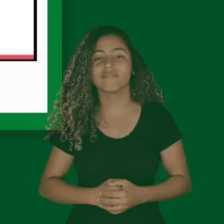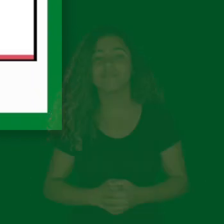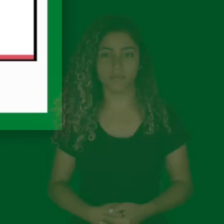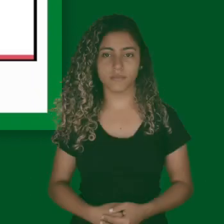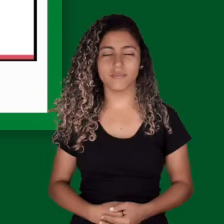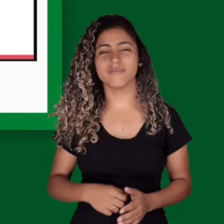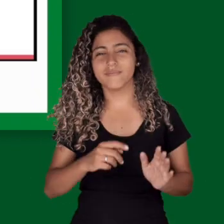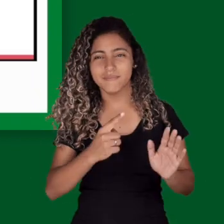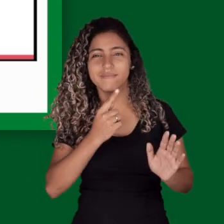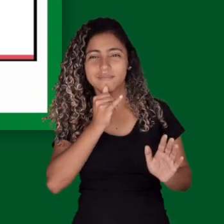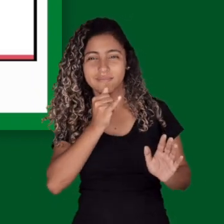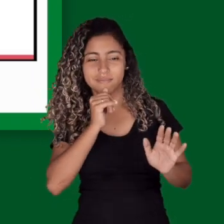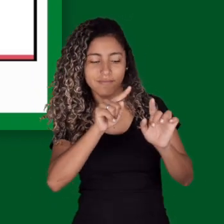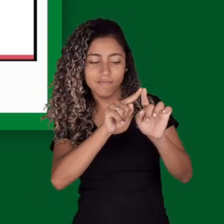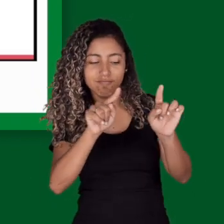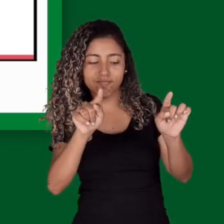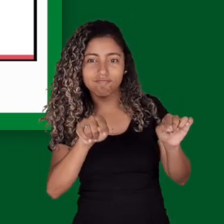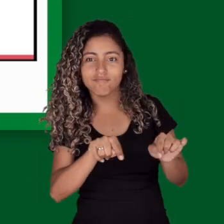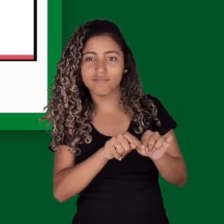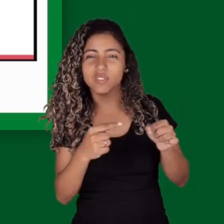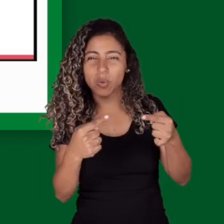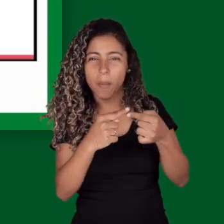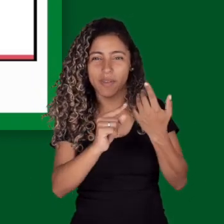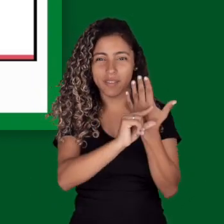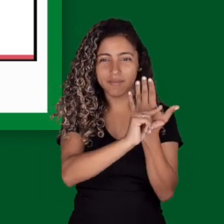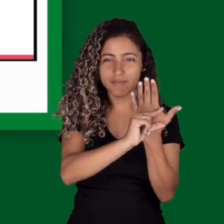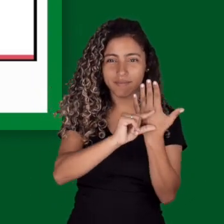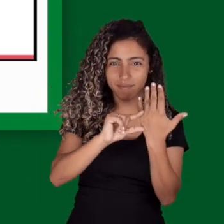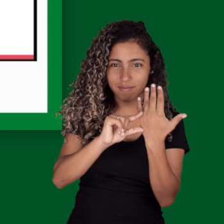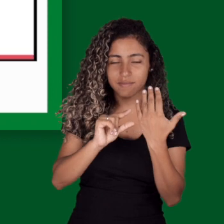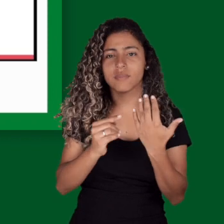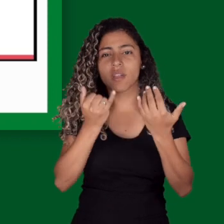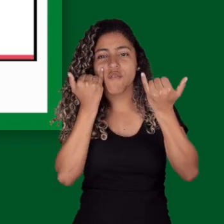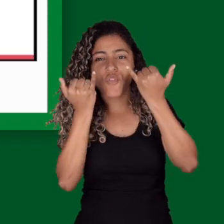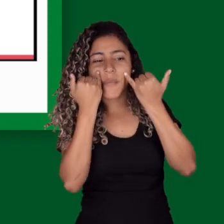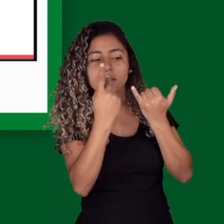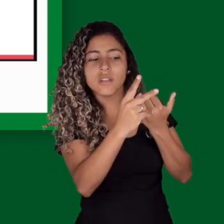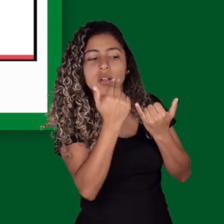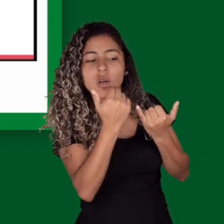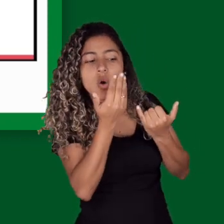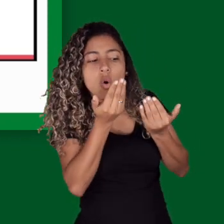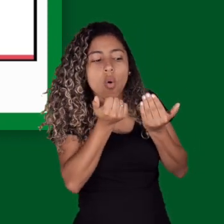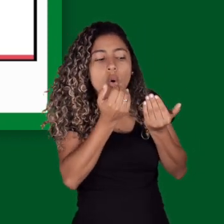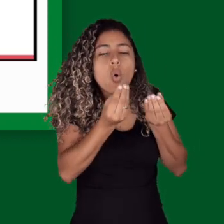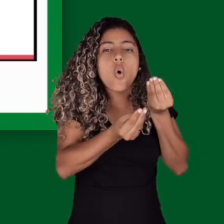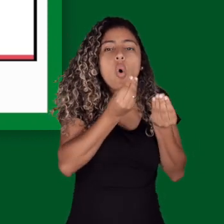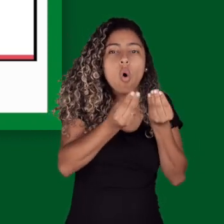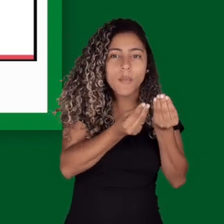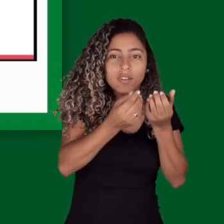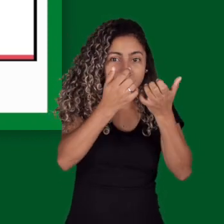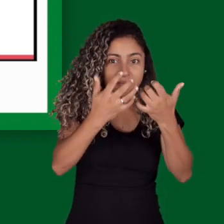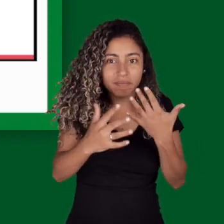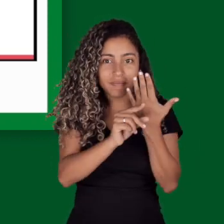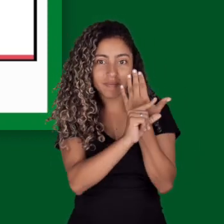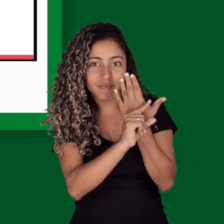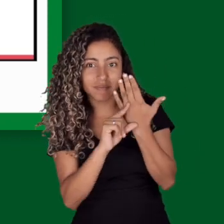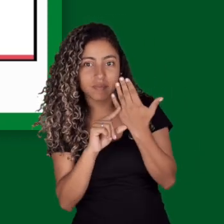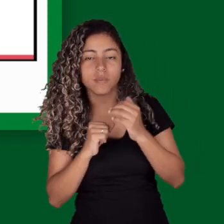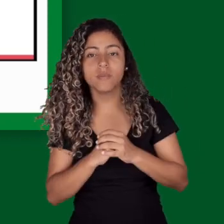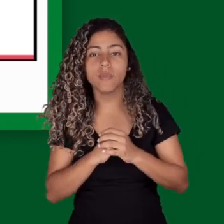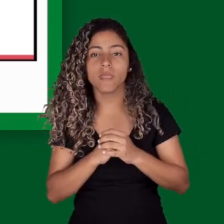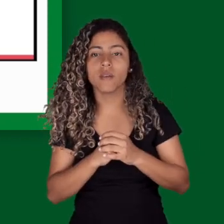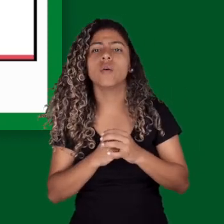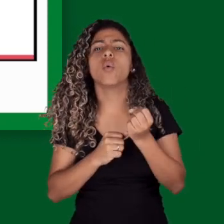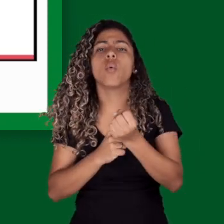informação nutricional de um alimento, que na porção que ele traz aqui para a gente, que é uma porção de 50 gramas, equivalente a 2